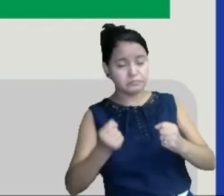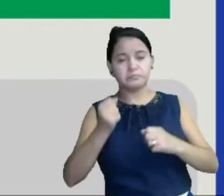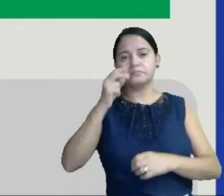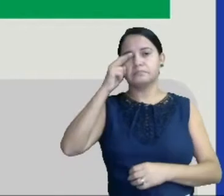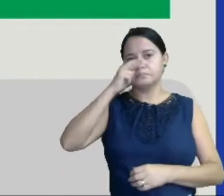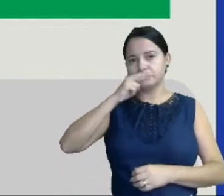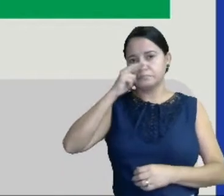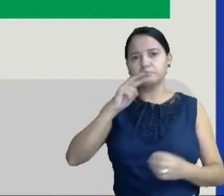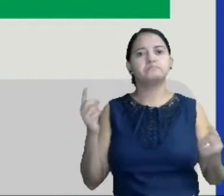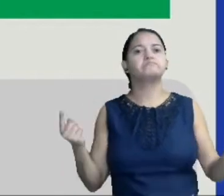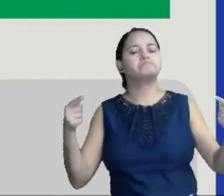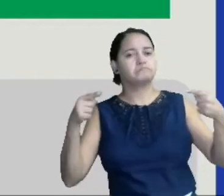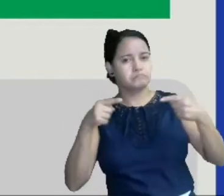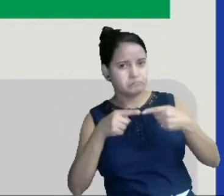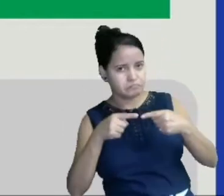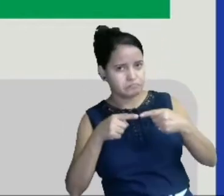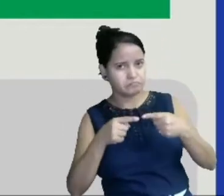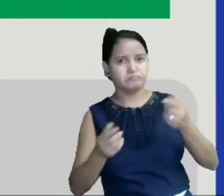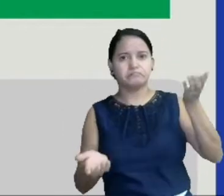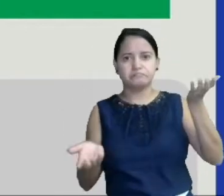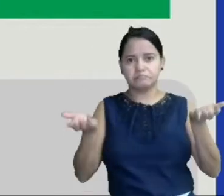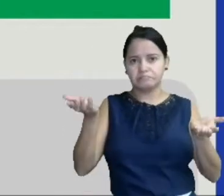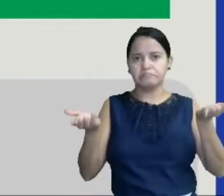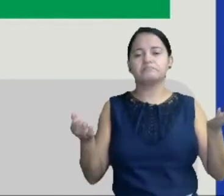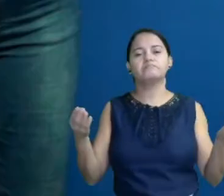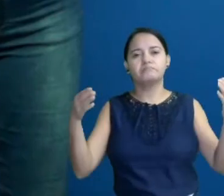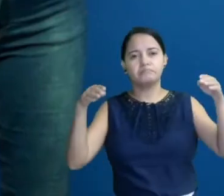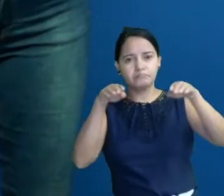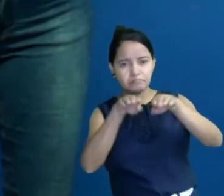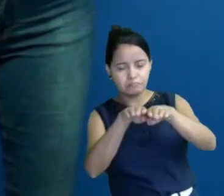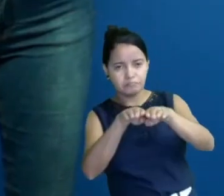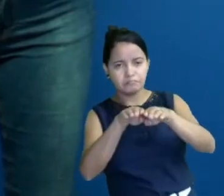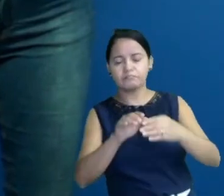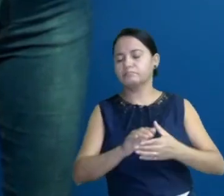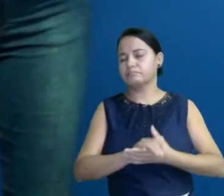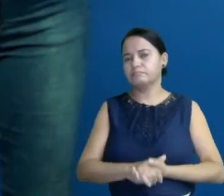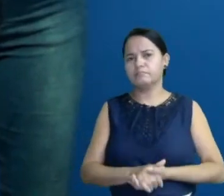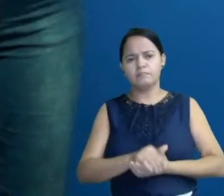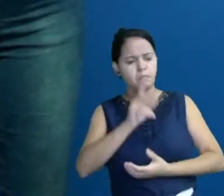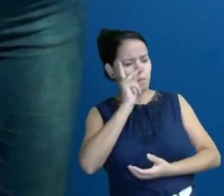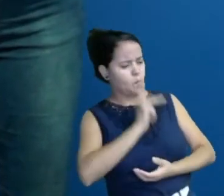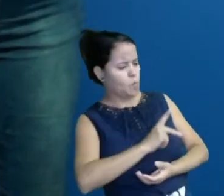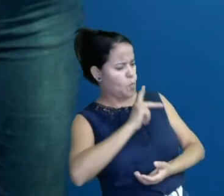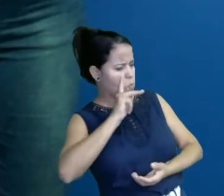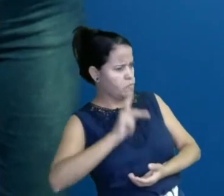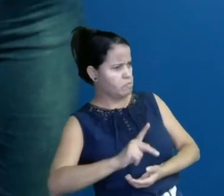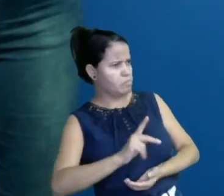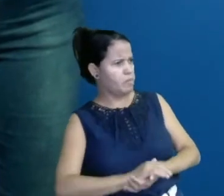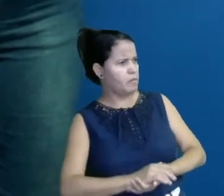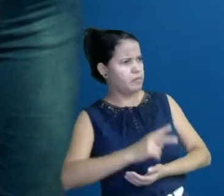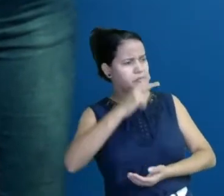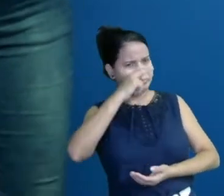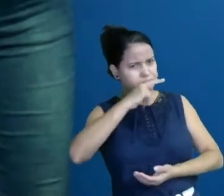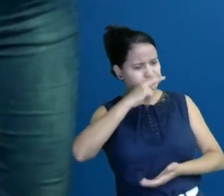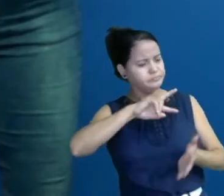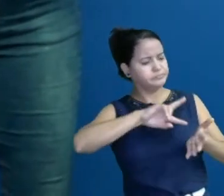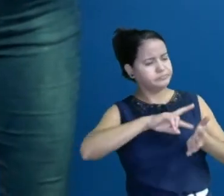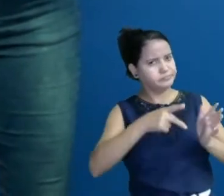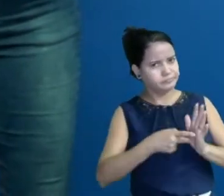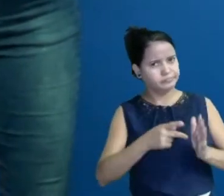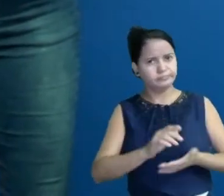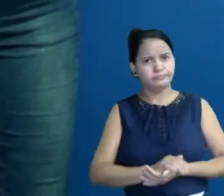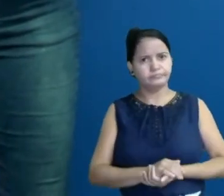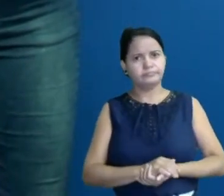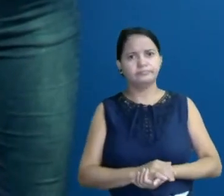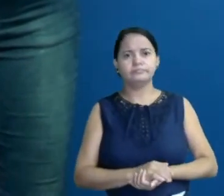igual ao que tem do outro lado certo a professora mas aí a senhora tá dizendo mesmo significado não